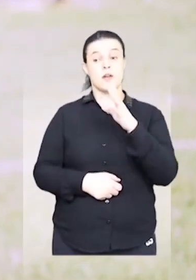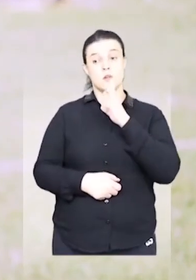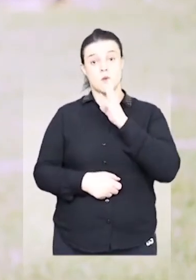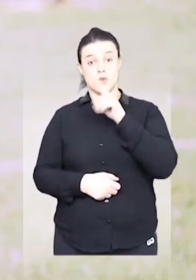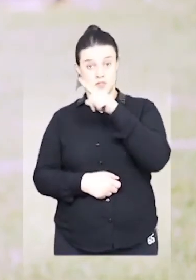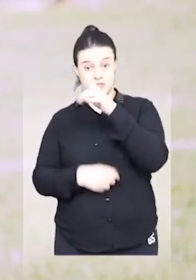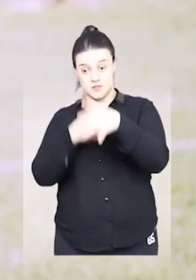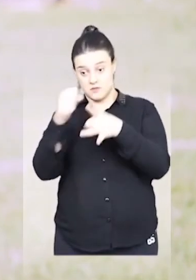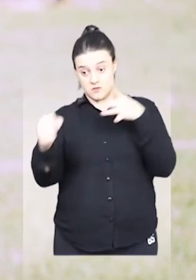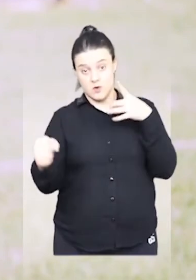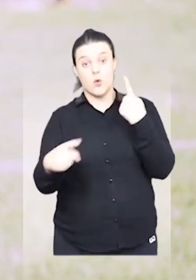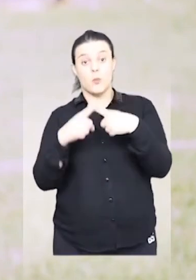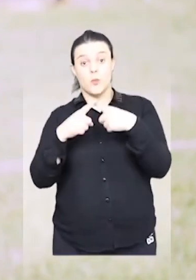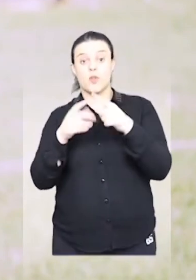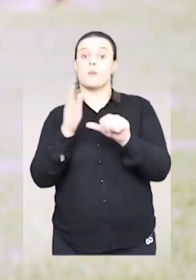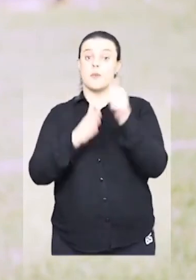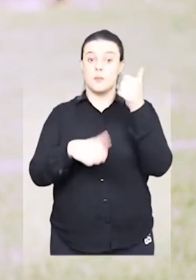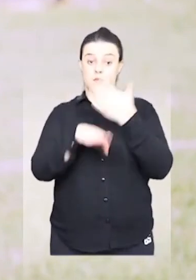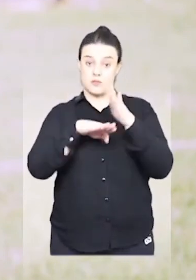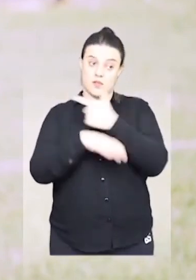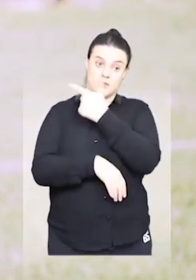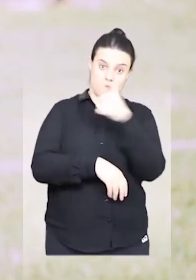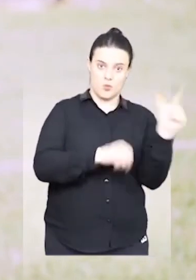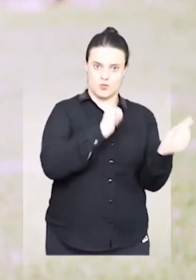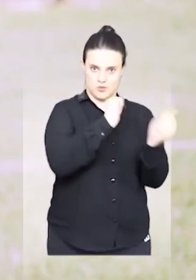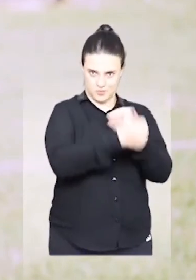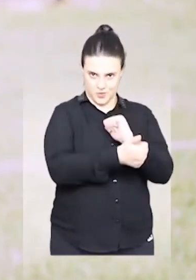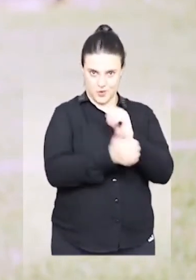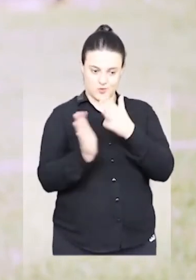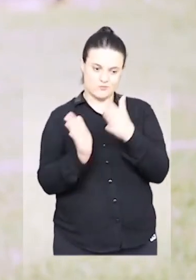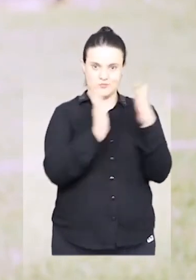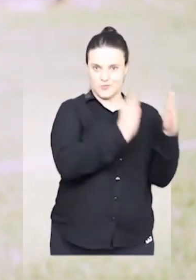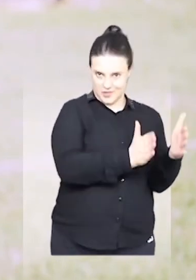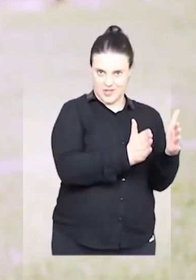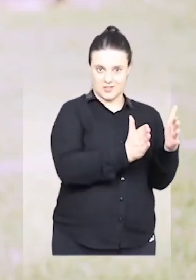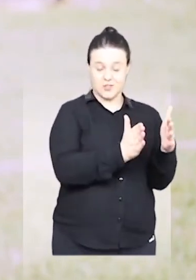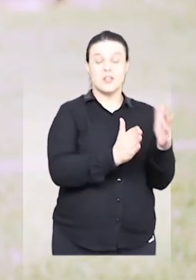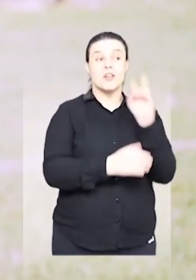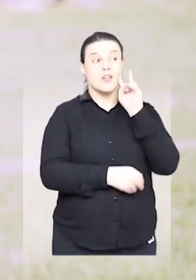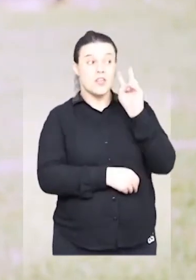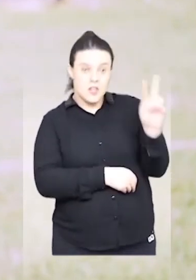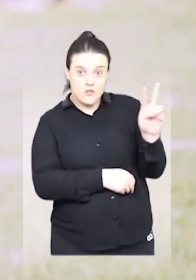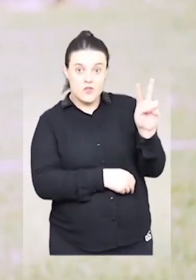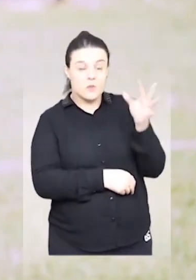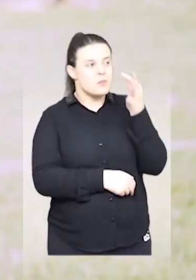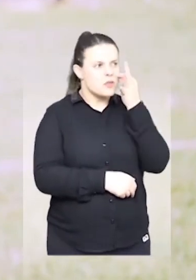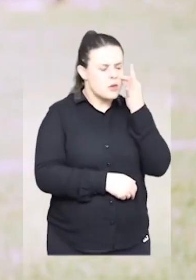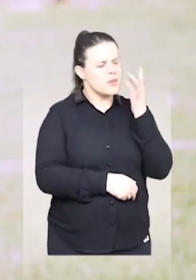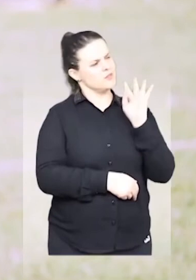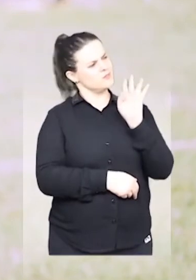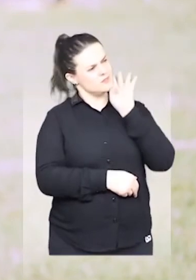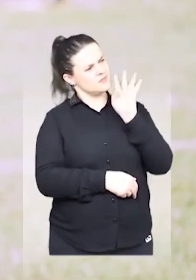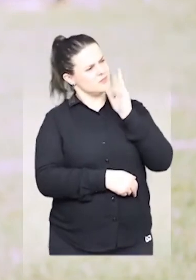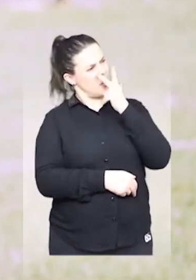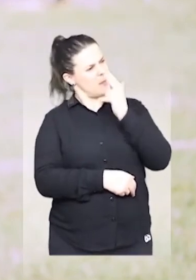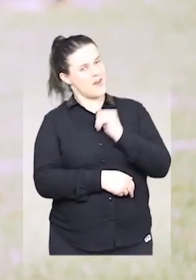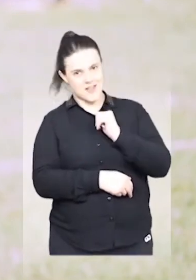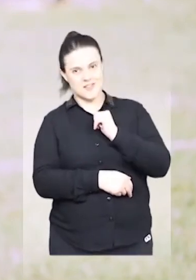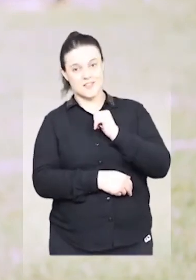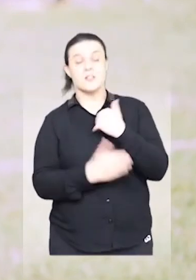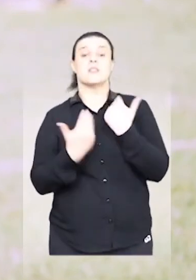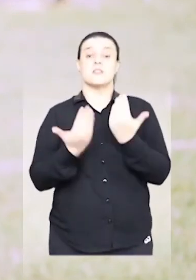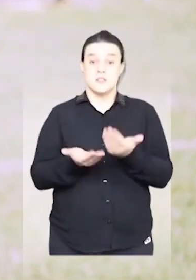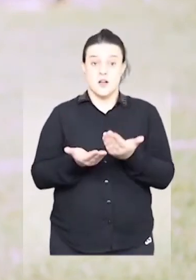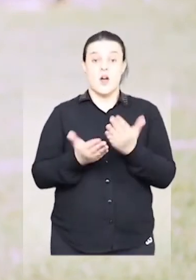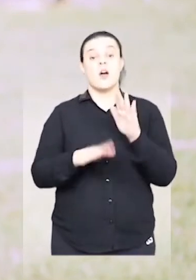meu perfil. Mas eu só conheci o tiro com arco porque eu treinava um outro esporte ao lado dele e vi o esporte pessoalmente e pensei,